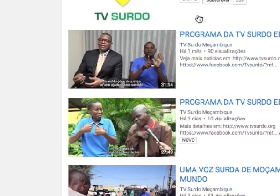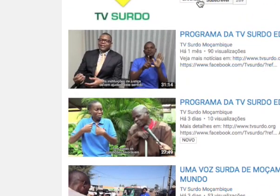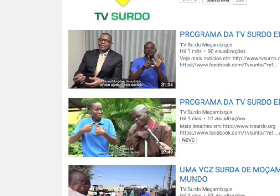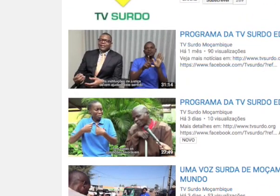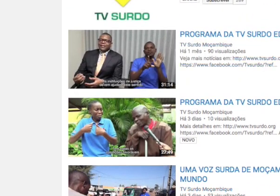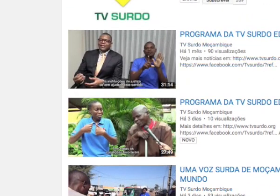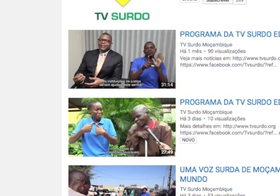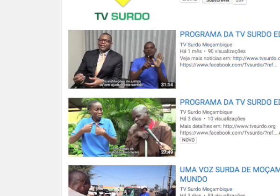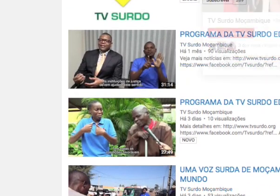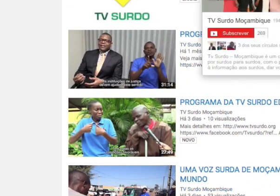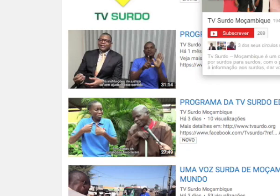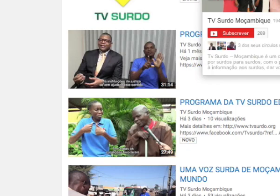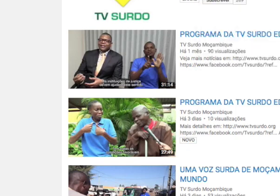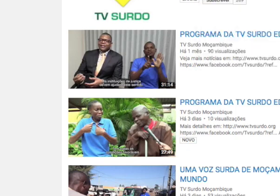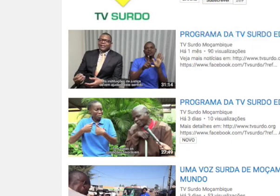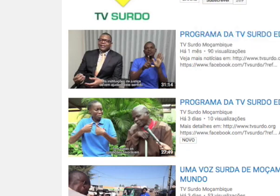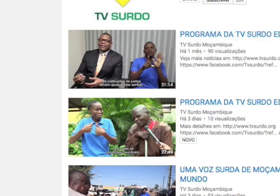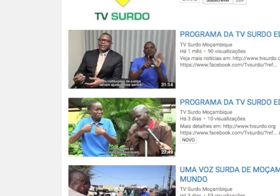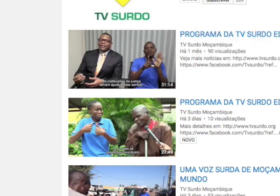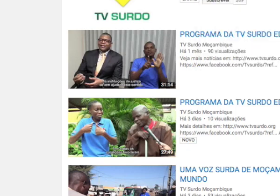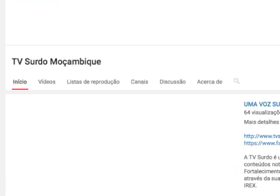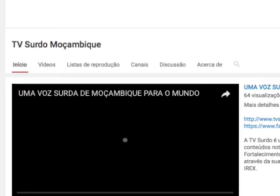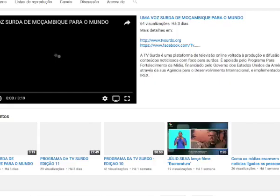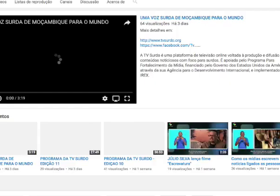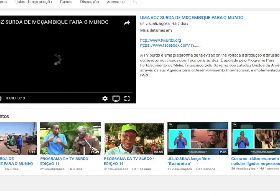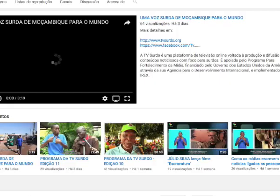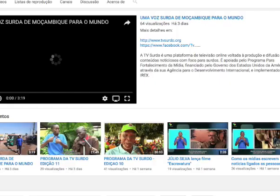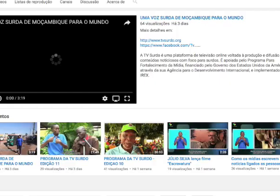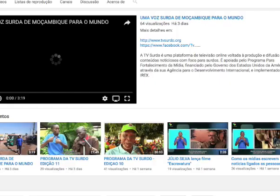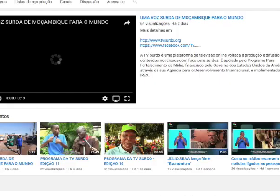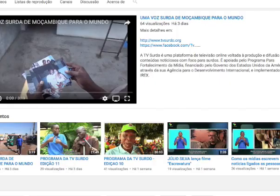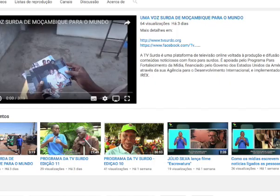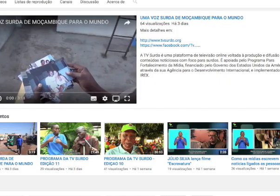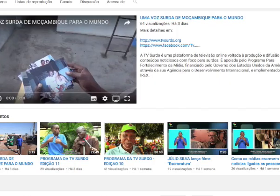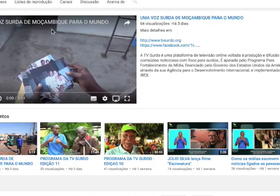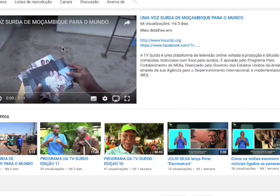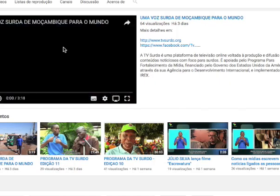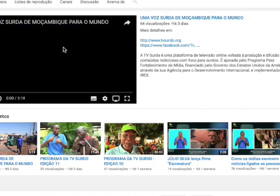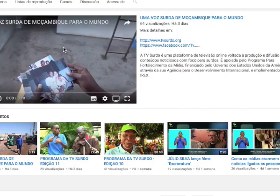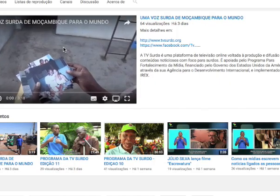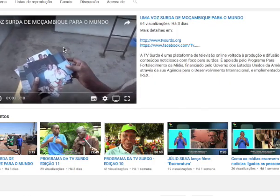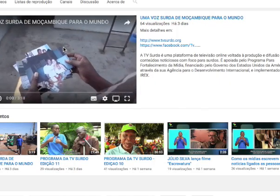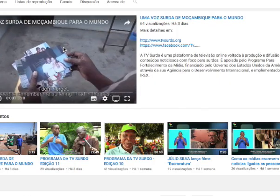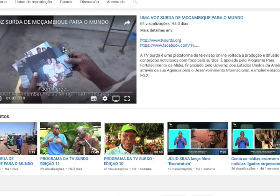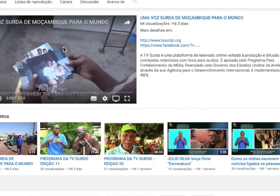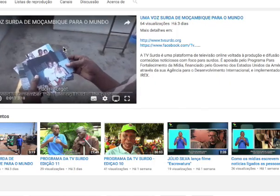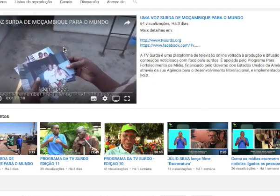Podendo assistir também aos programas da TV surdo que são exibidos pela STV,